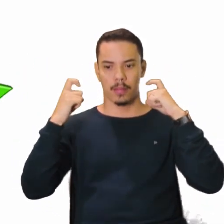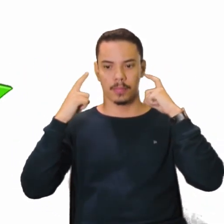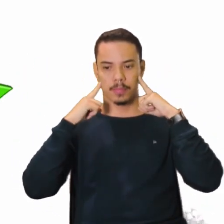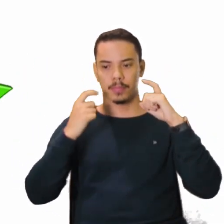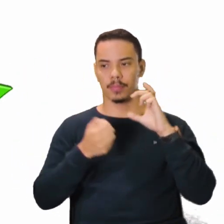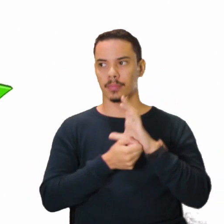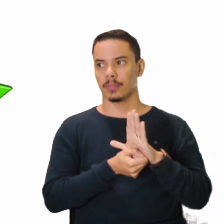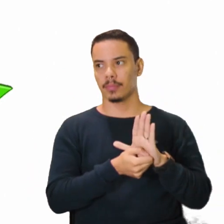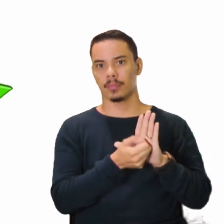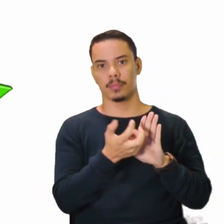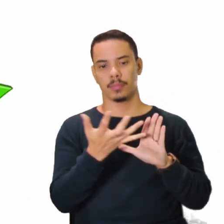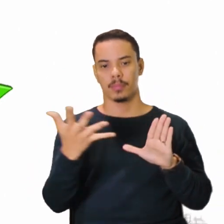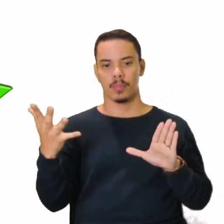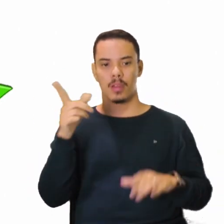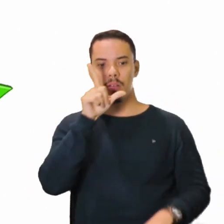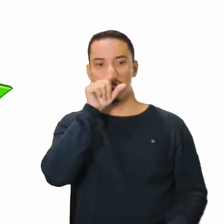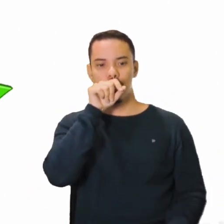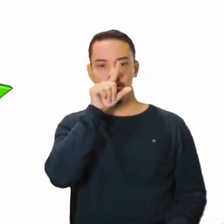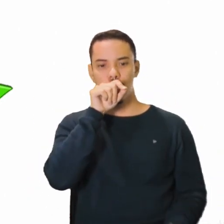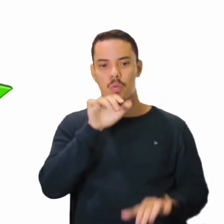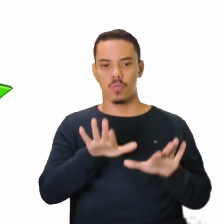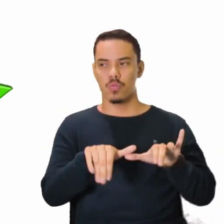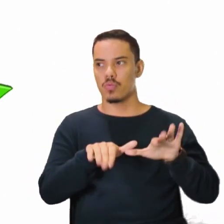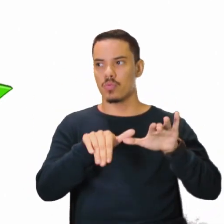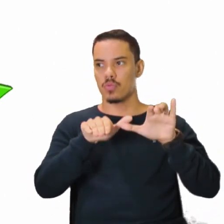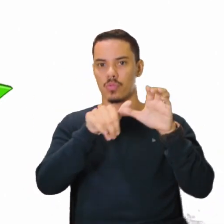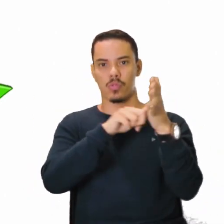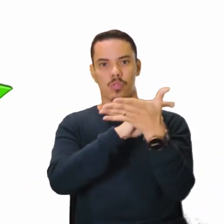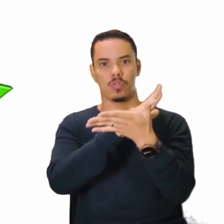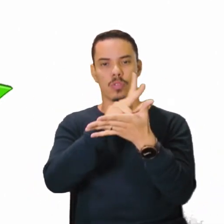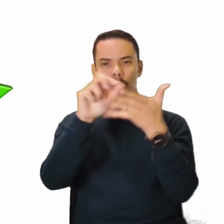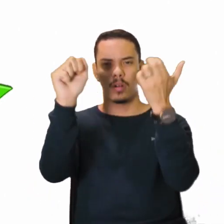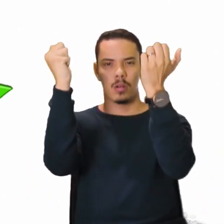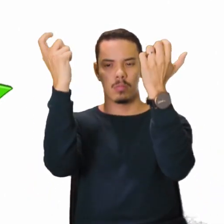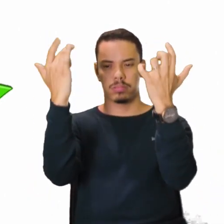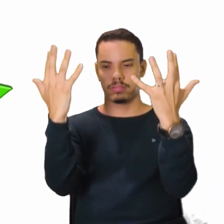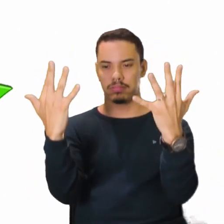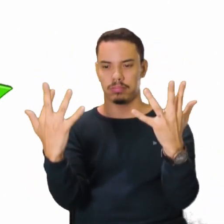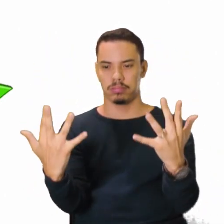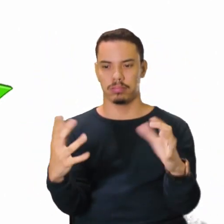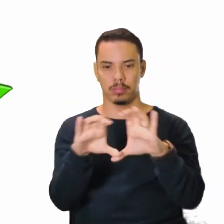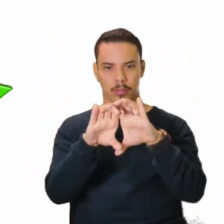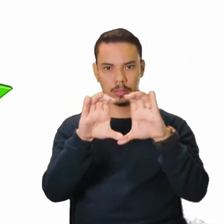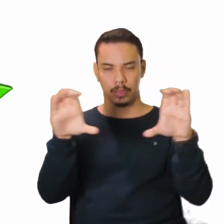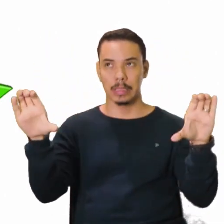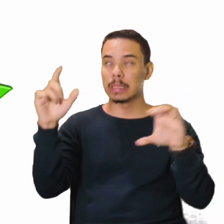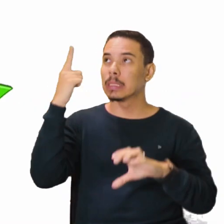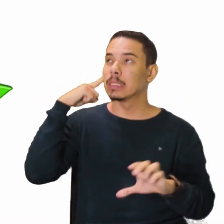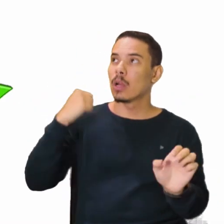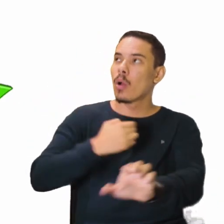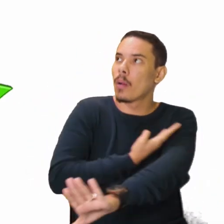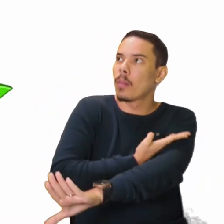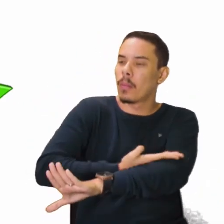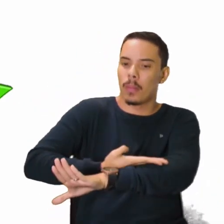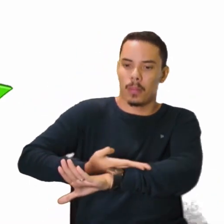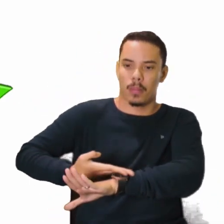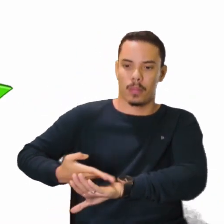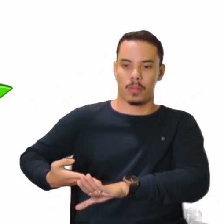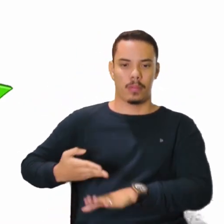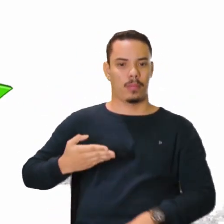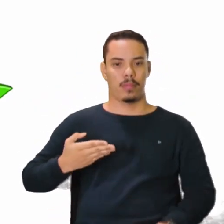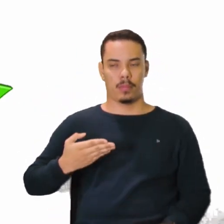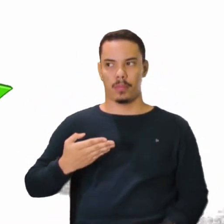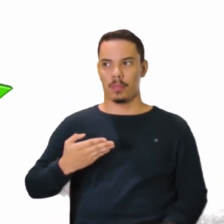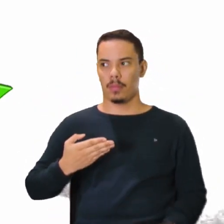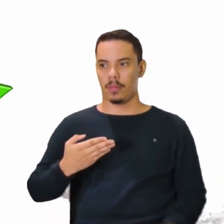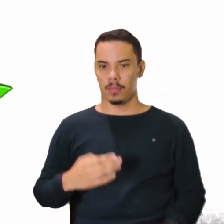gaivotas nevavam o céu. Olha só, nevavam, que ficava branco, né? Embranquiçaram o